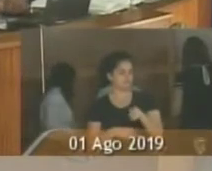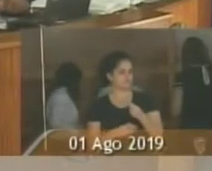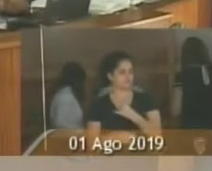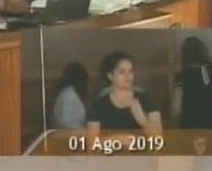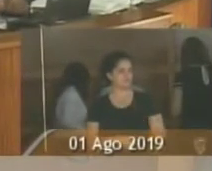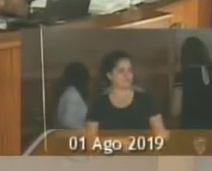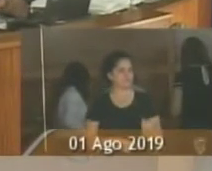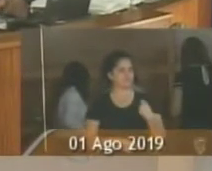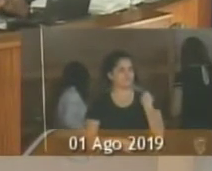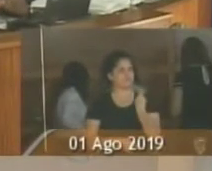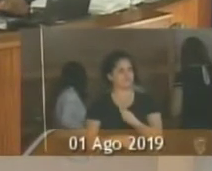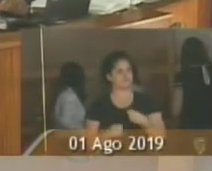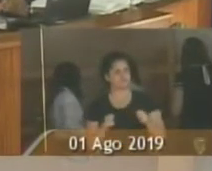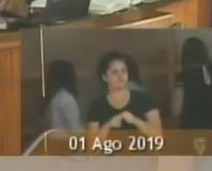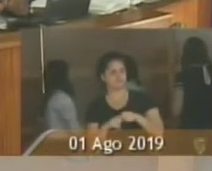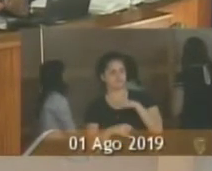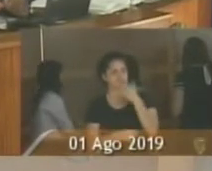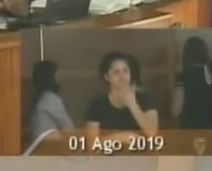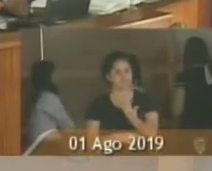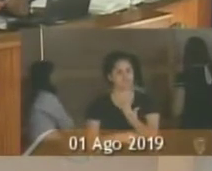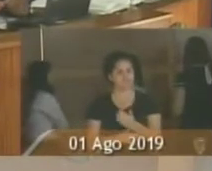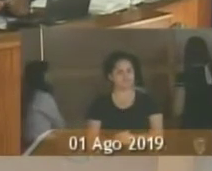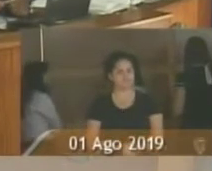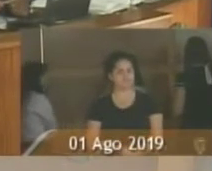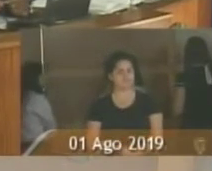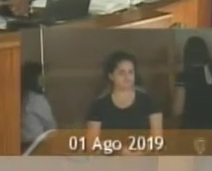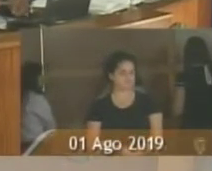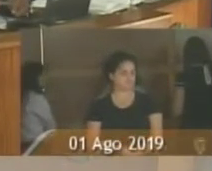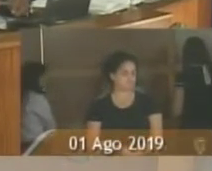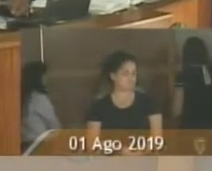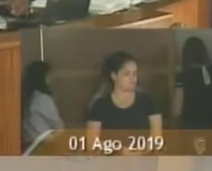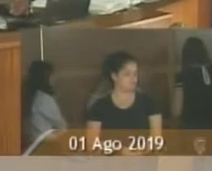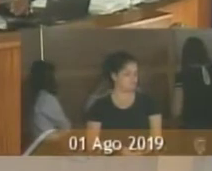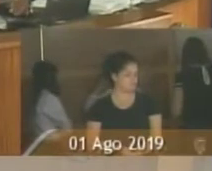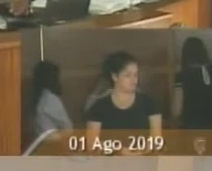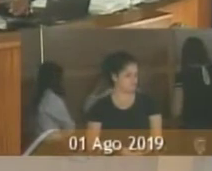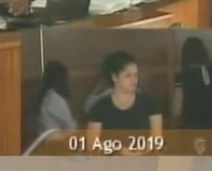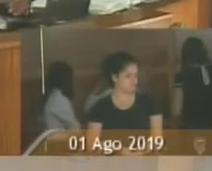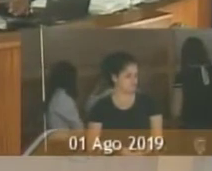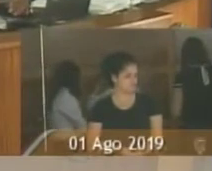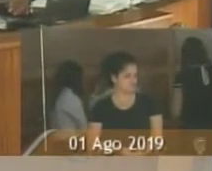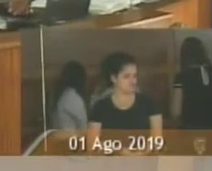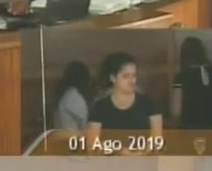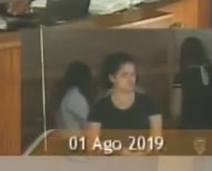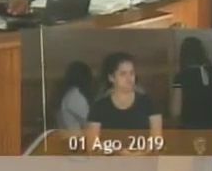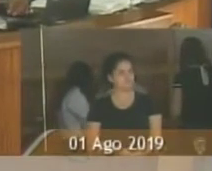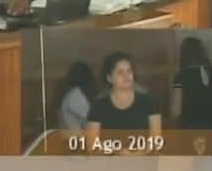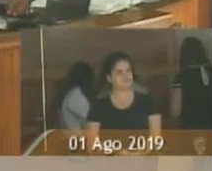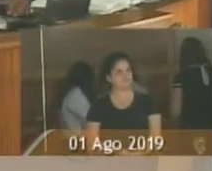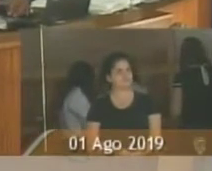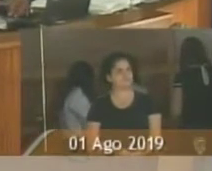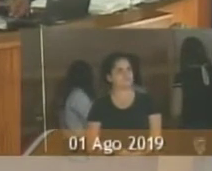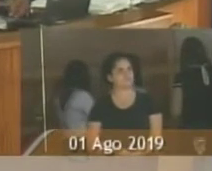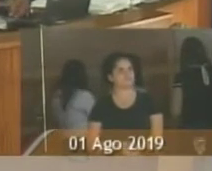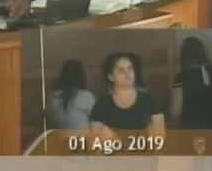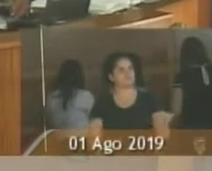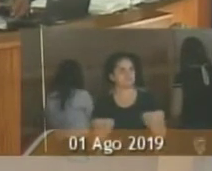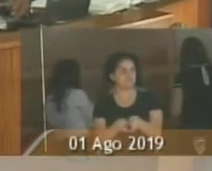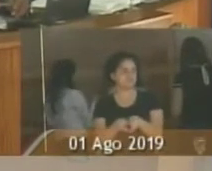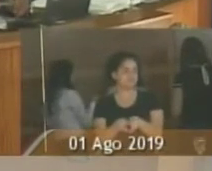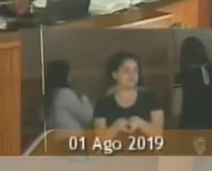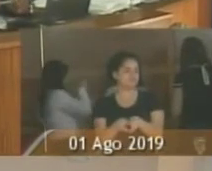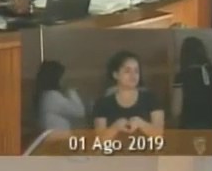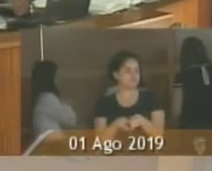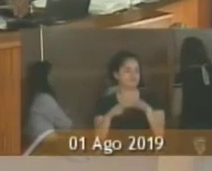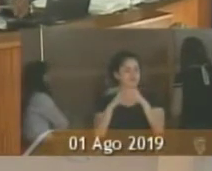né? Nós fizemos essa solicitação, temos cobrado, vereador Flavinho, né, que esse é o nosso papel. Também o